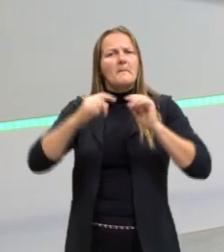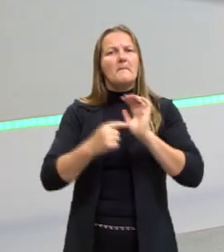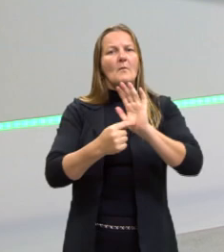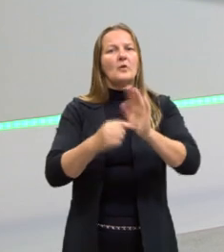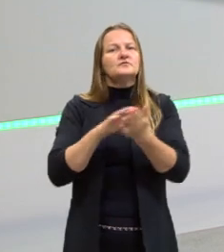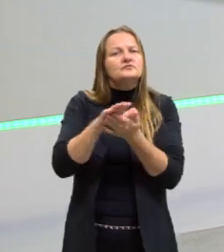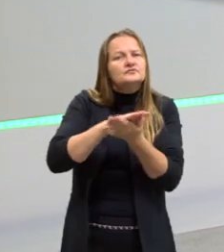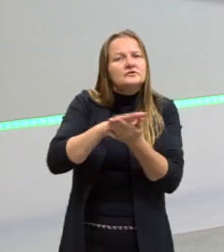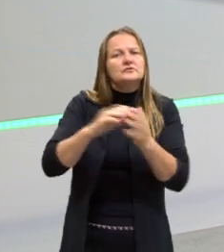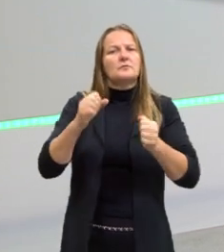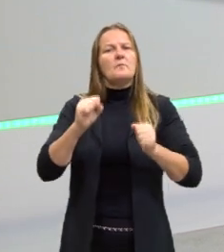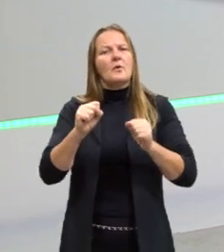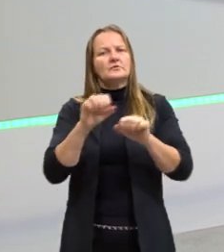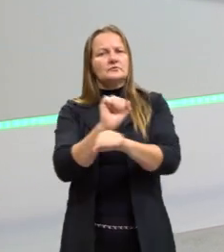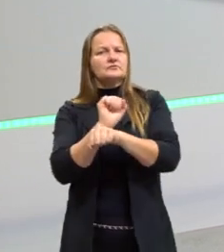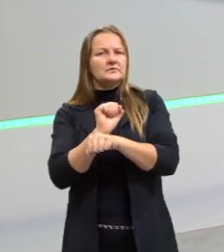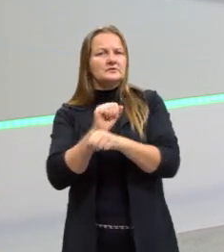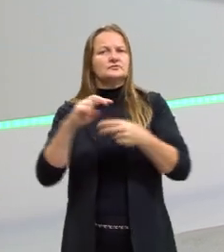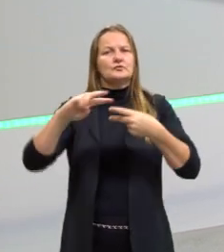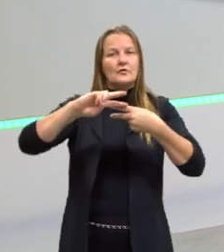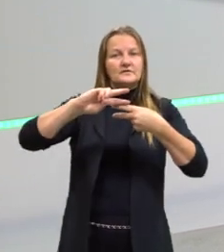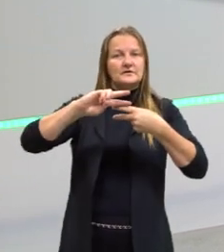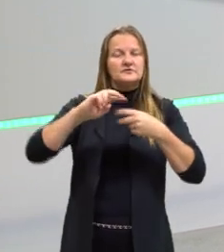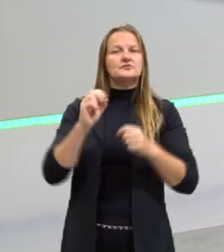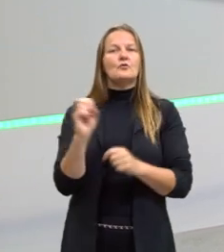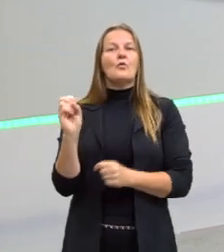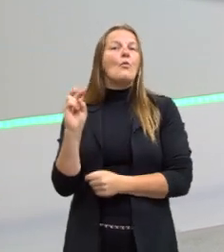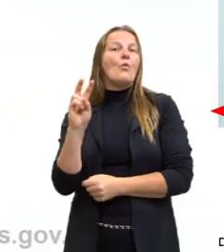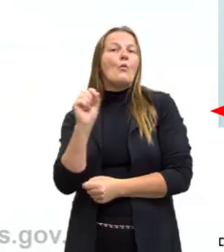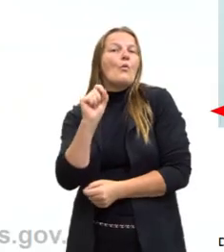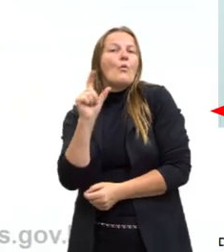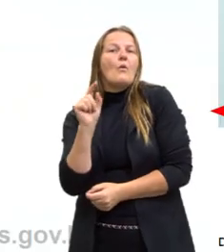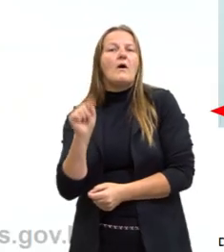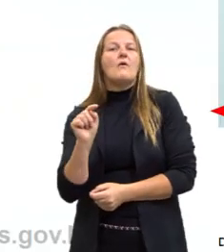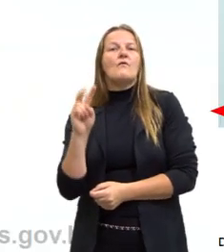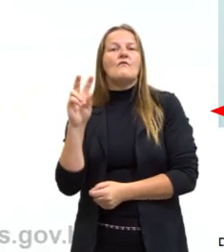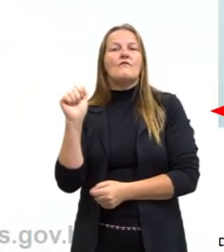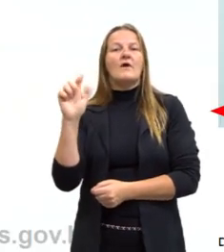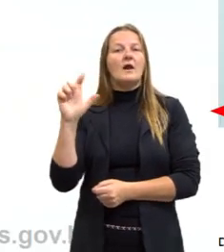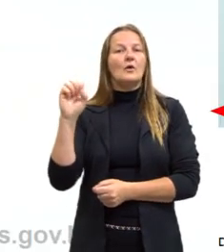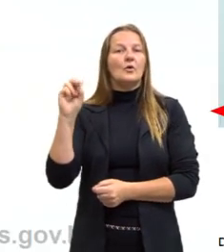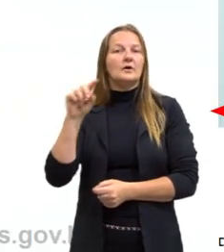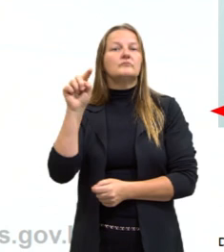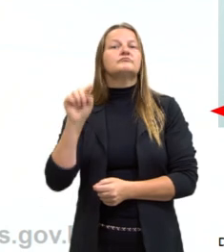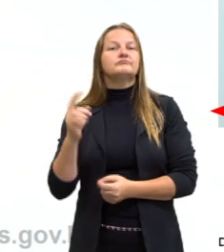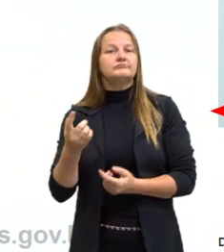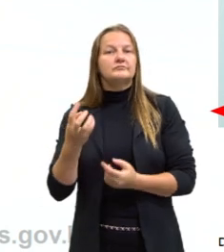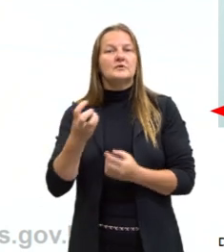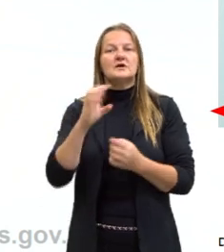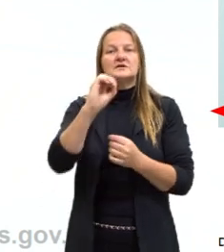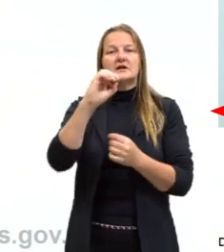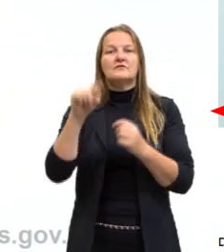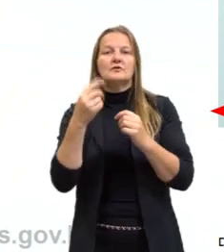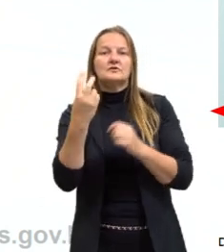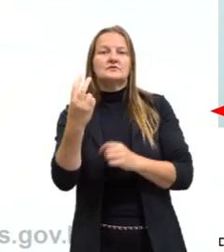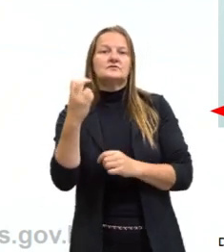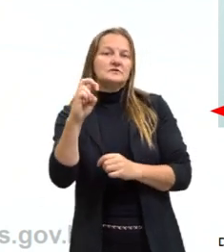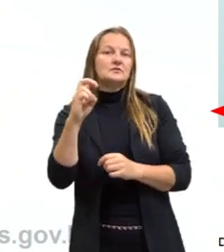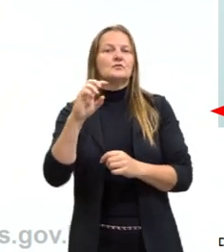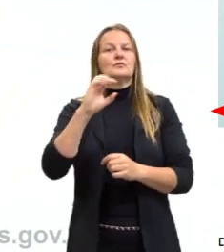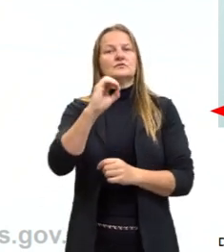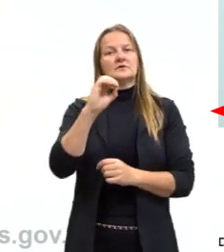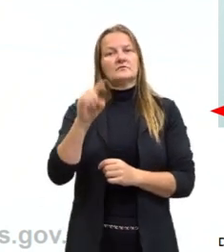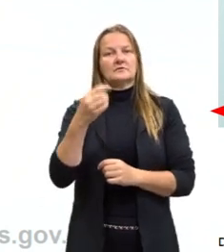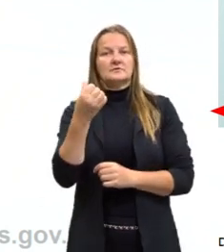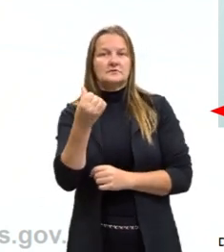atrito estático é valor né esse valor é sempre menor do que um certo então é 0,5 0,6